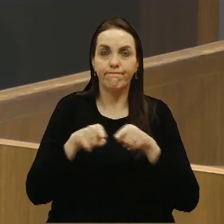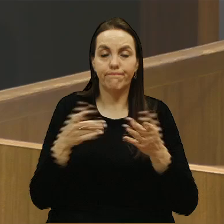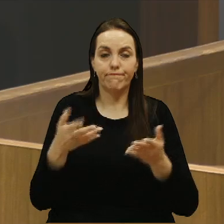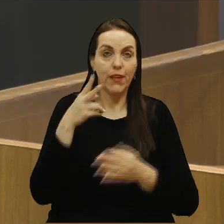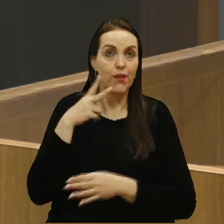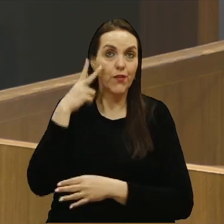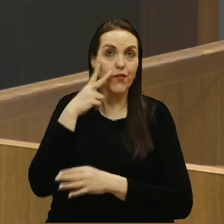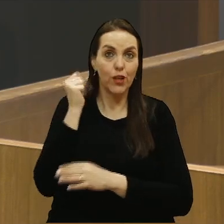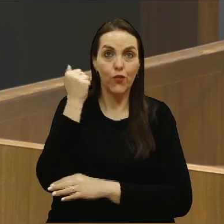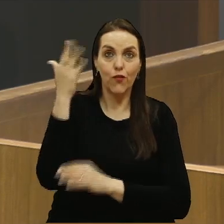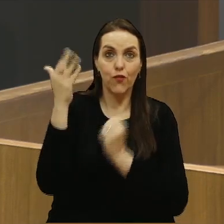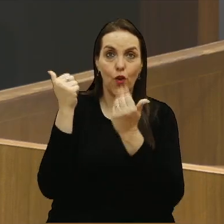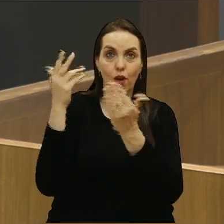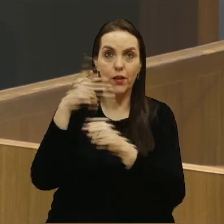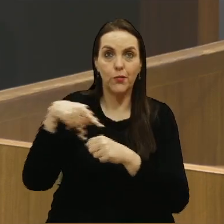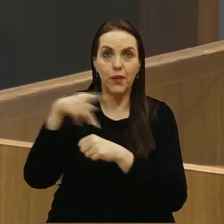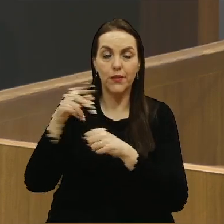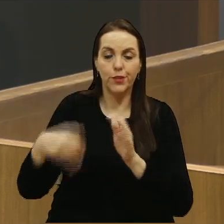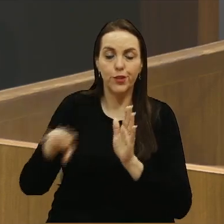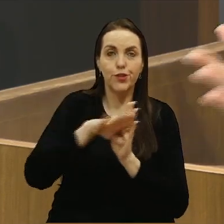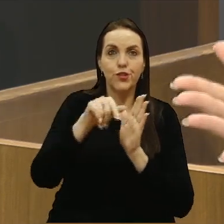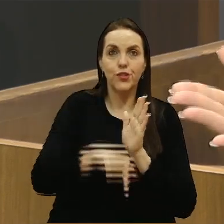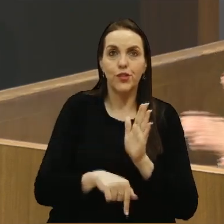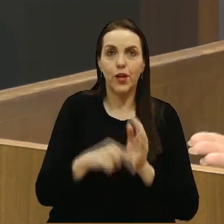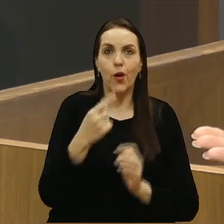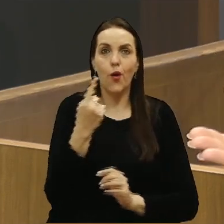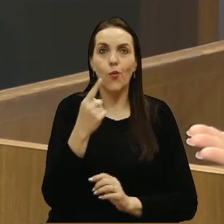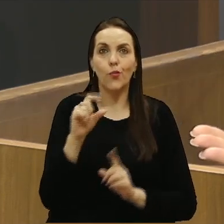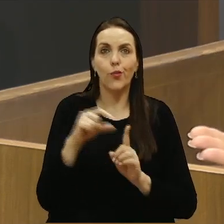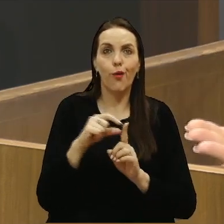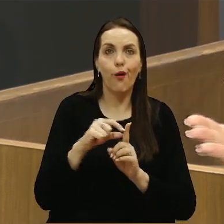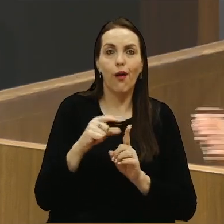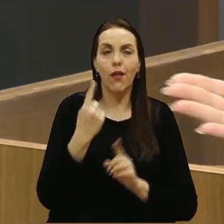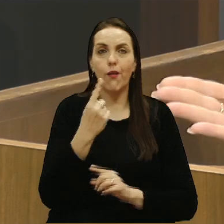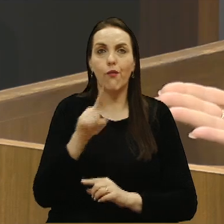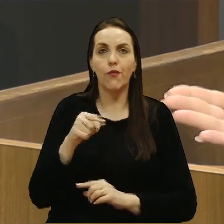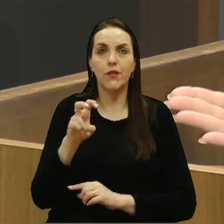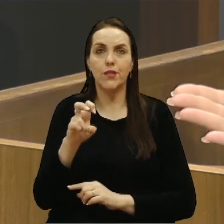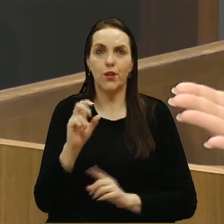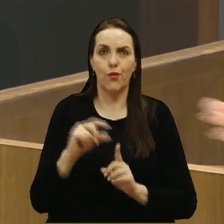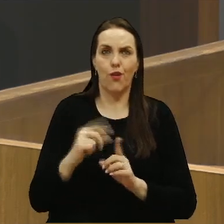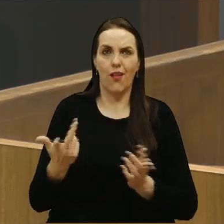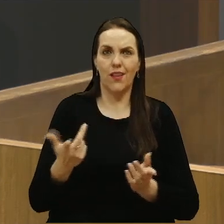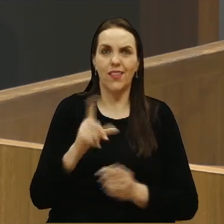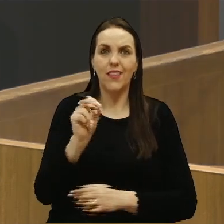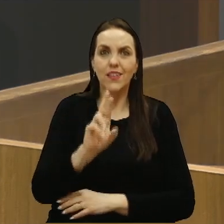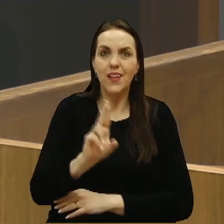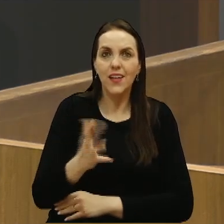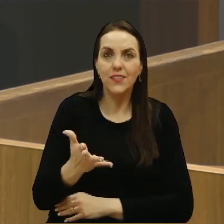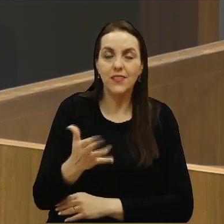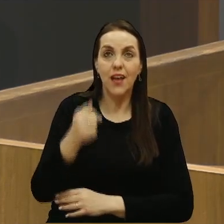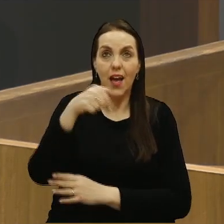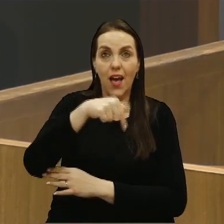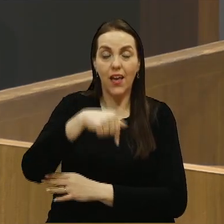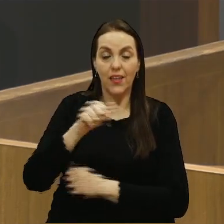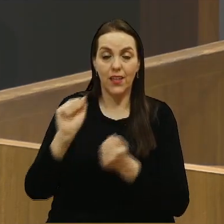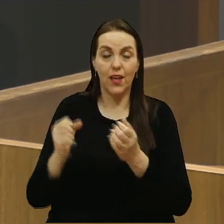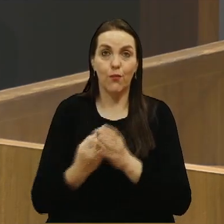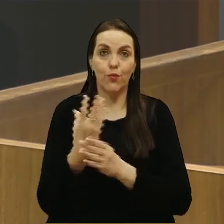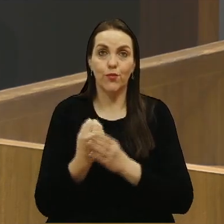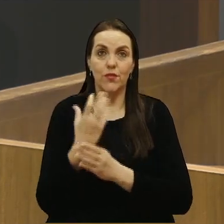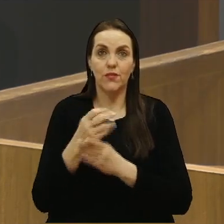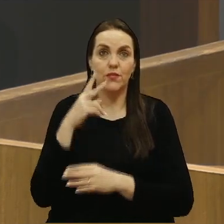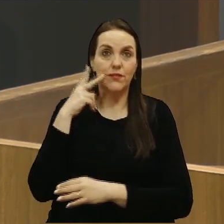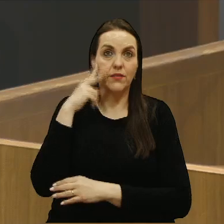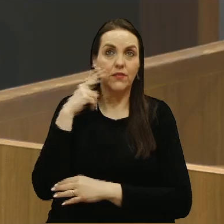vinhos estrangeiros que chegam ao Brasil a $1,50, $2. R$10. E aqui a produção do vinho